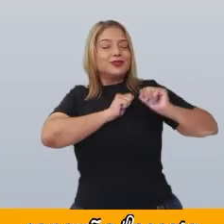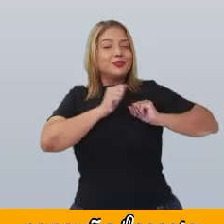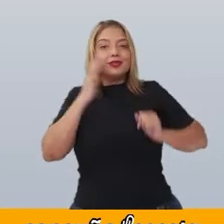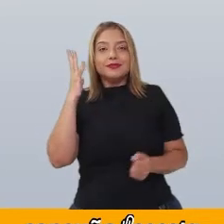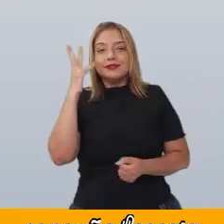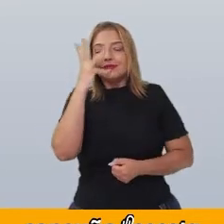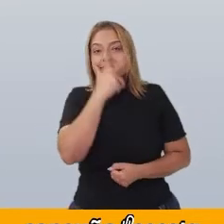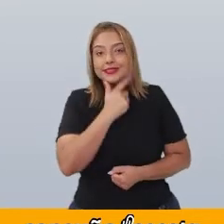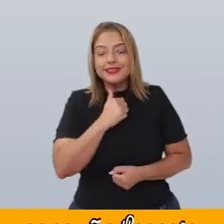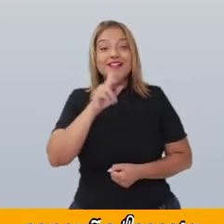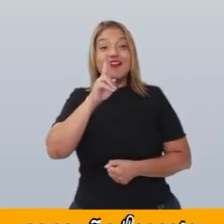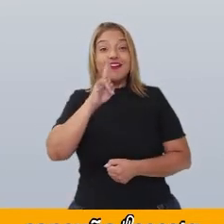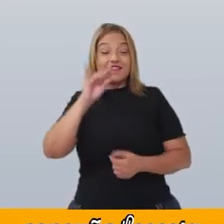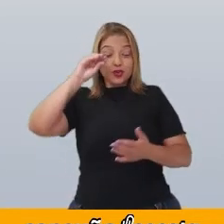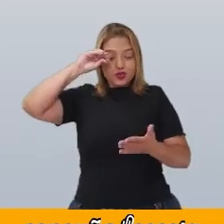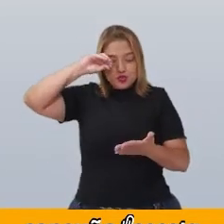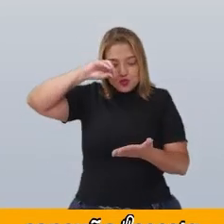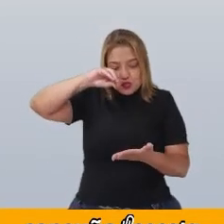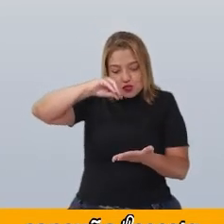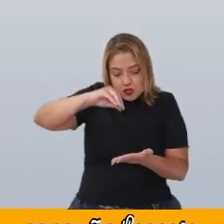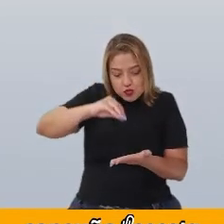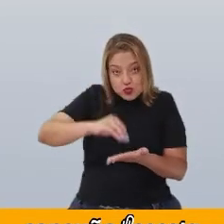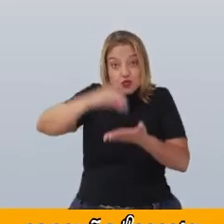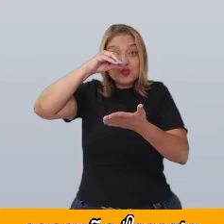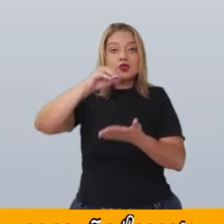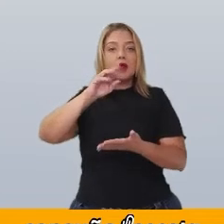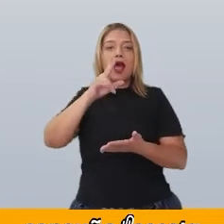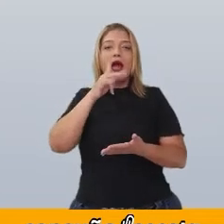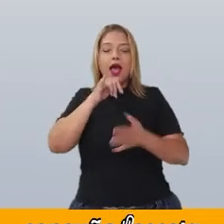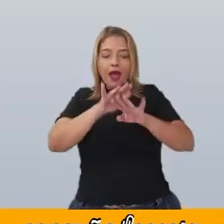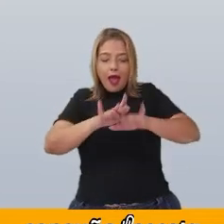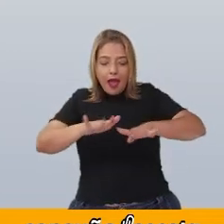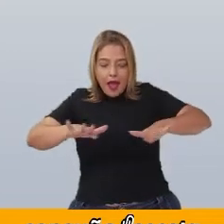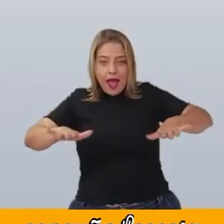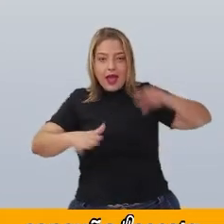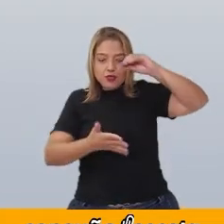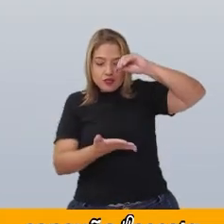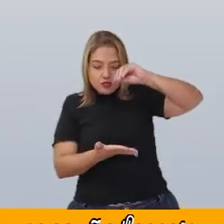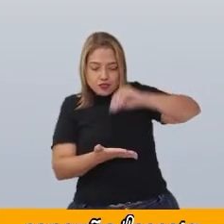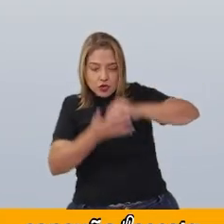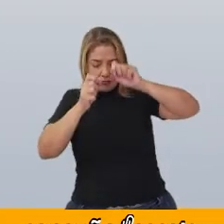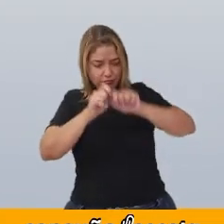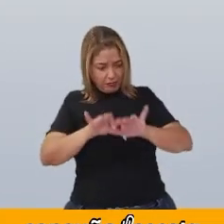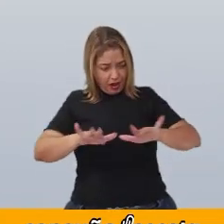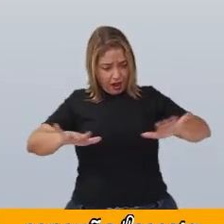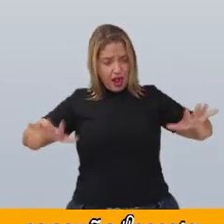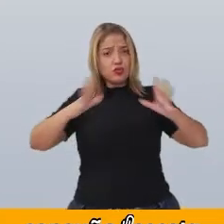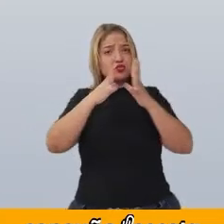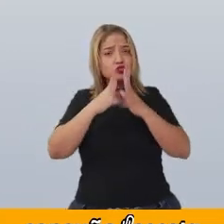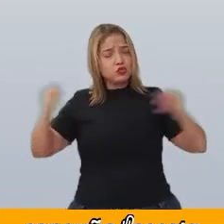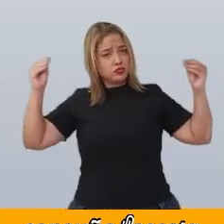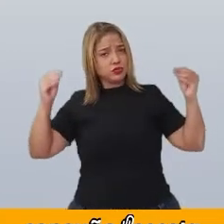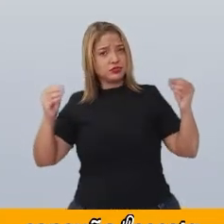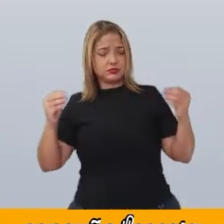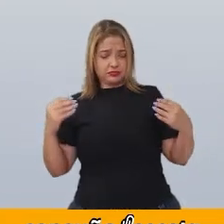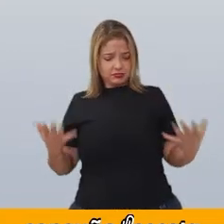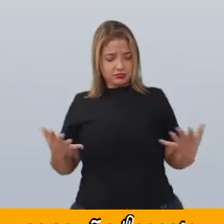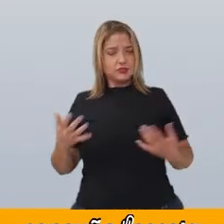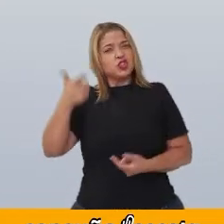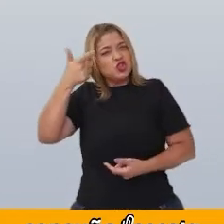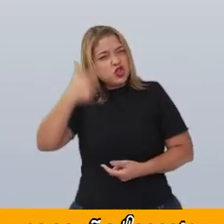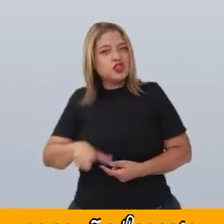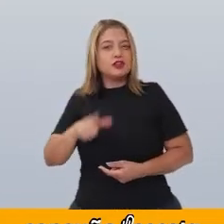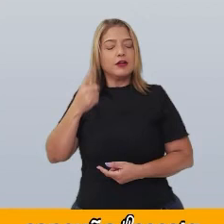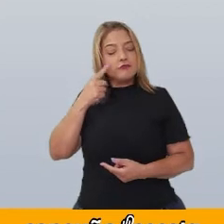Quando se abaixou para beijá-la, seus lábios se encostaram na água e a imagem se desfez. A cada nova